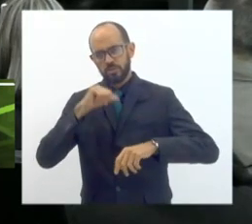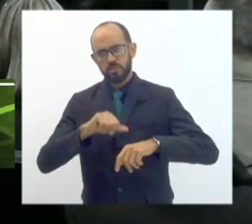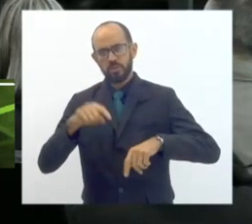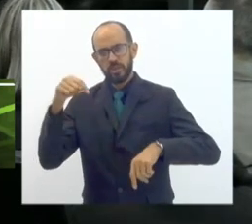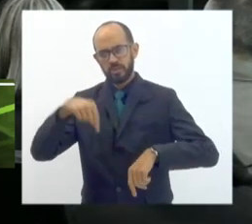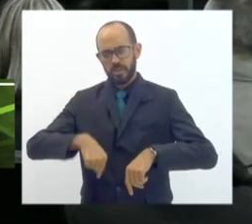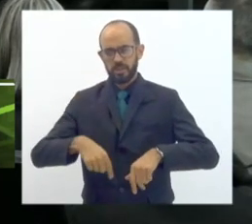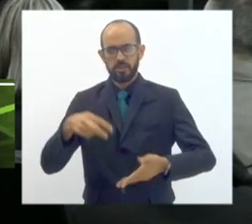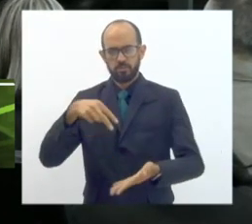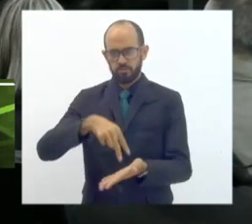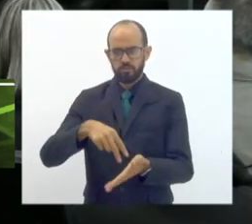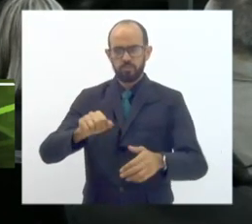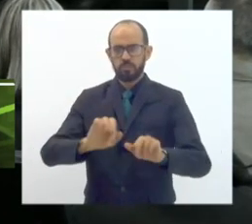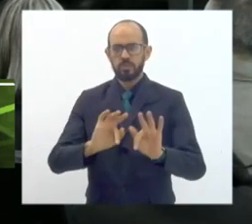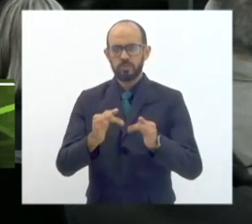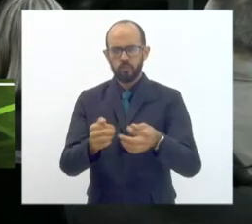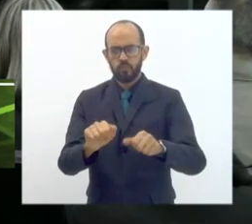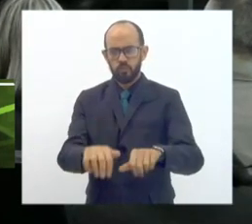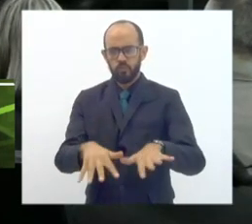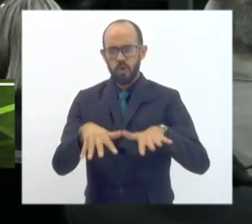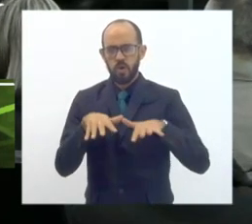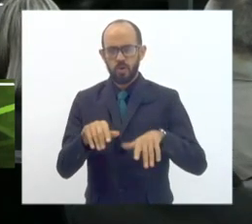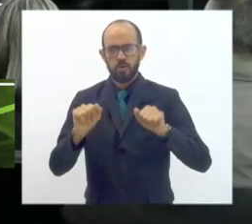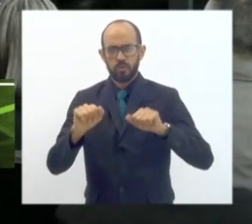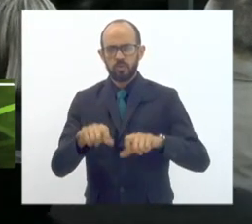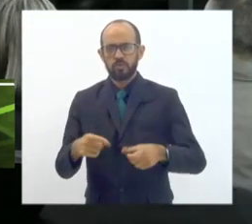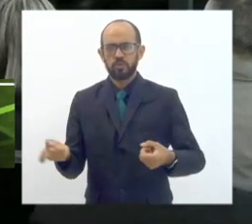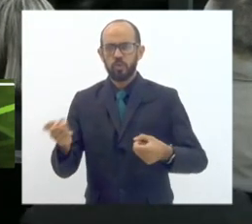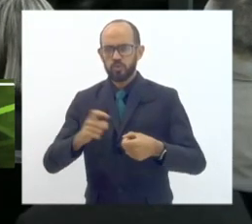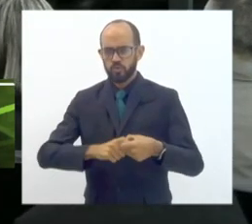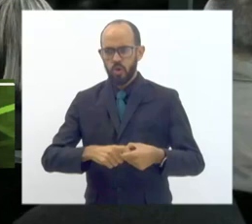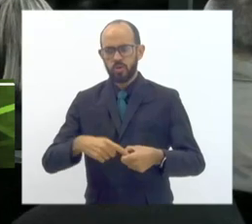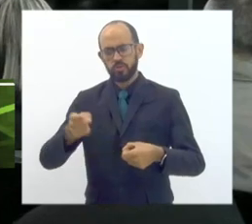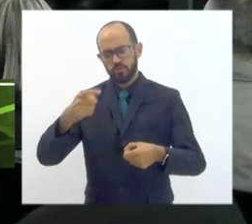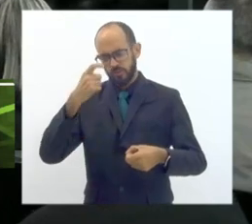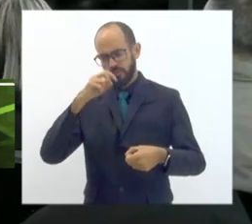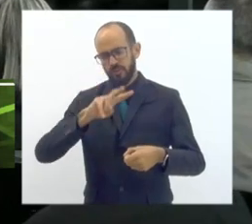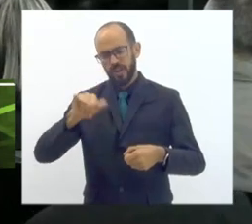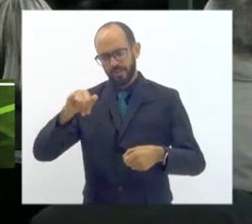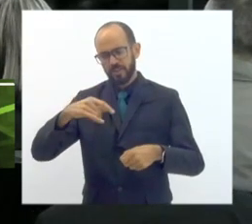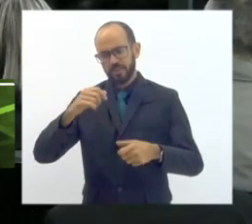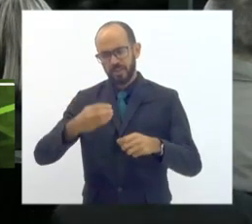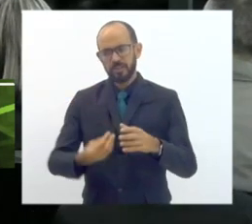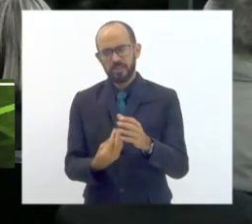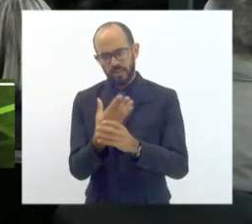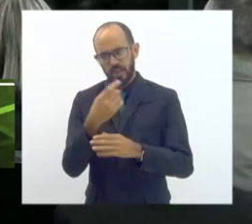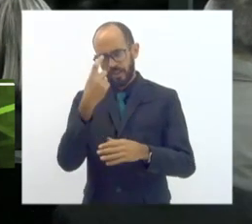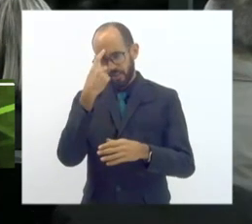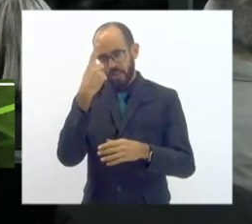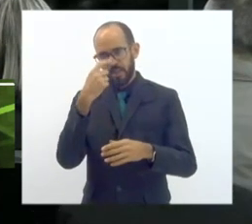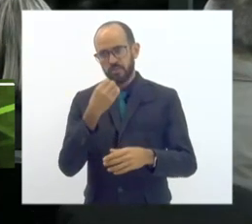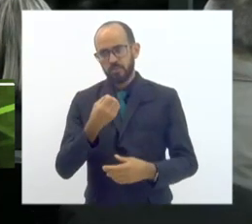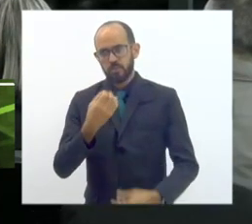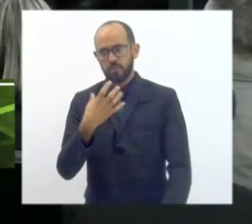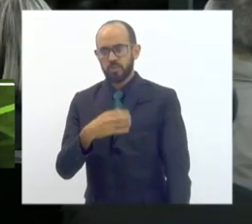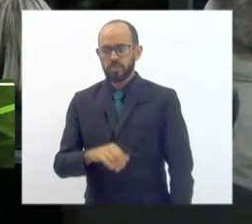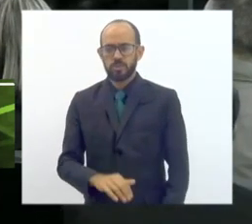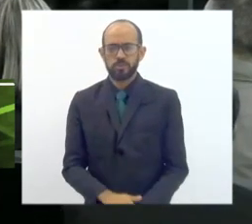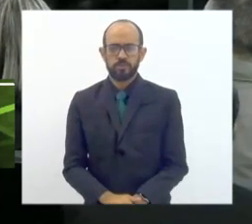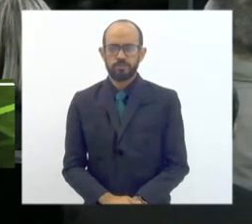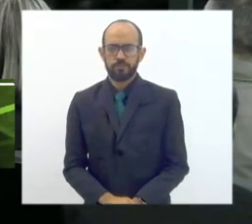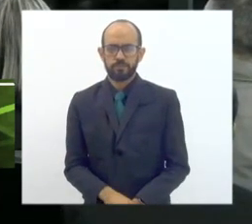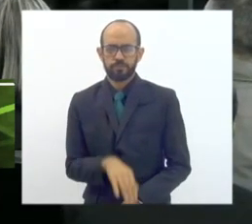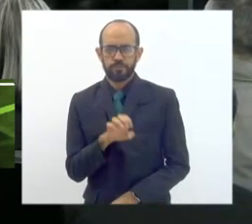nesse fórum aqui de consórcio, que vai sair ideias maravilhosas aqui. Mas,